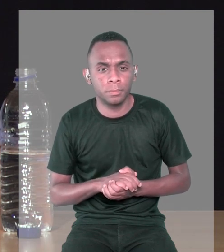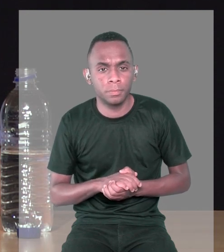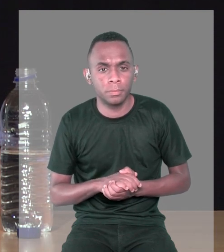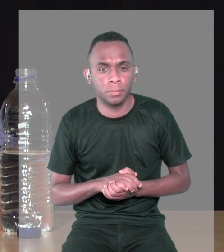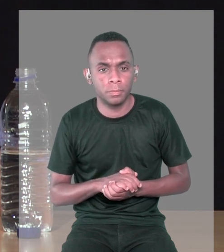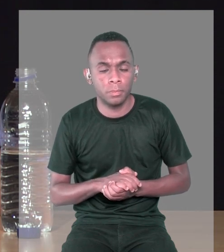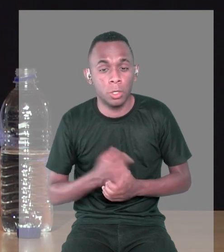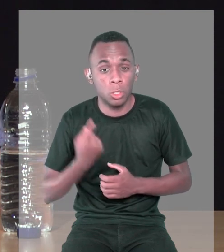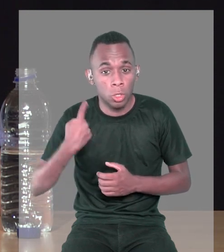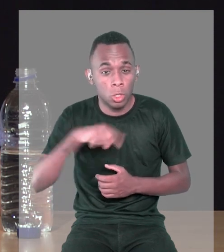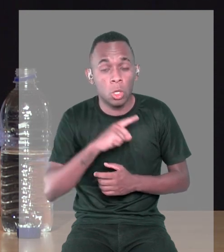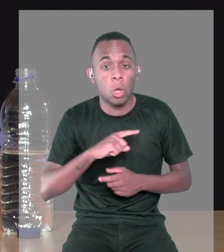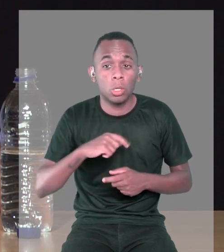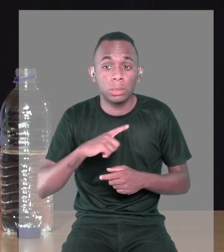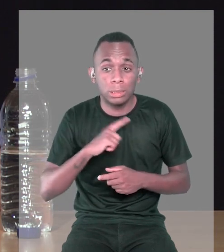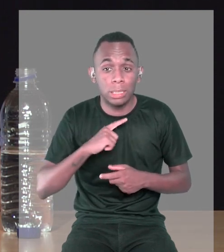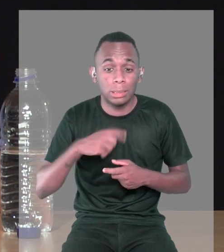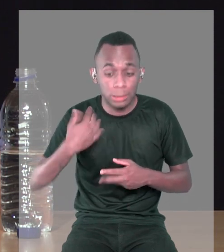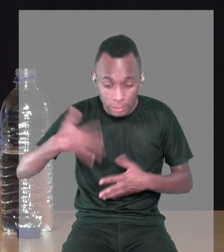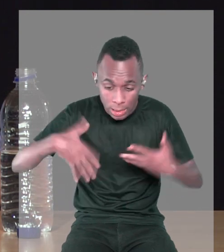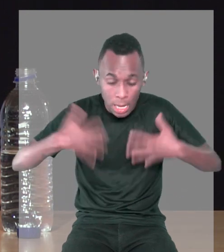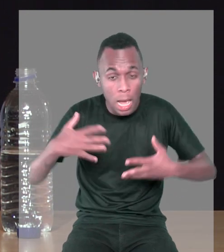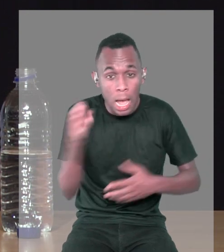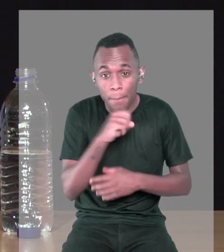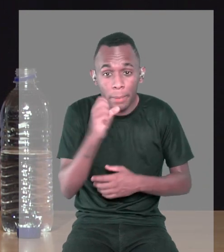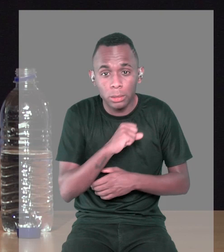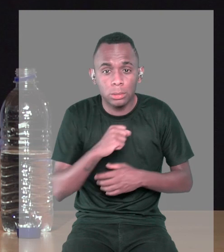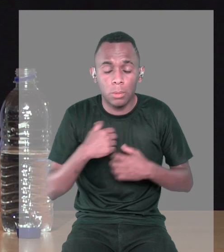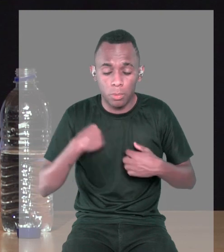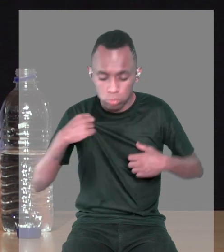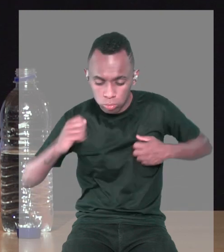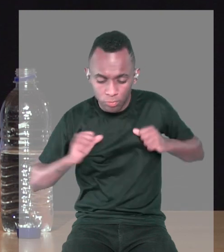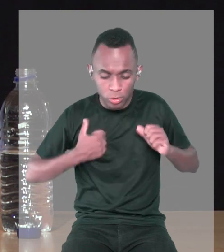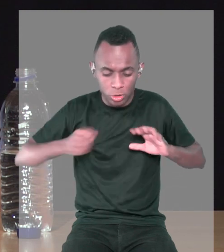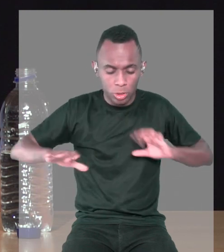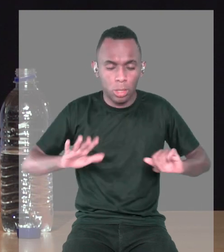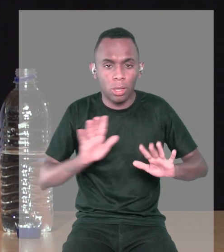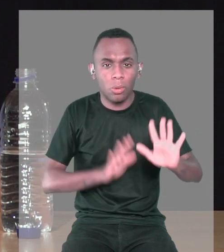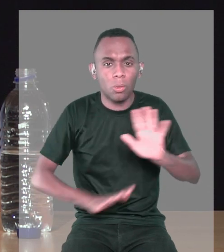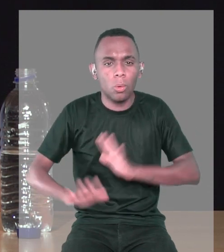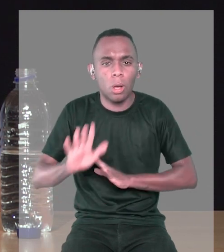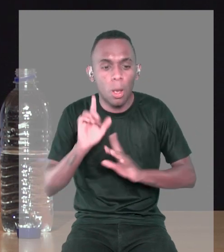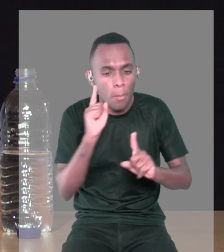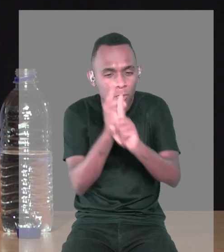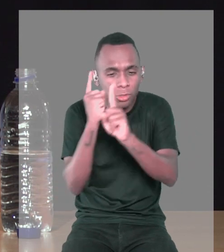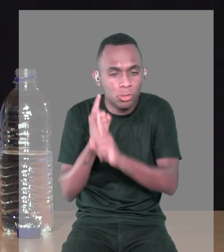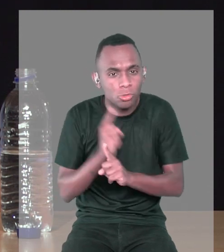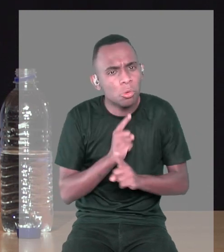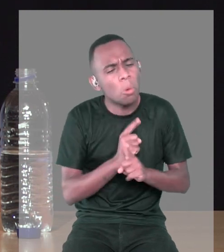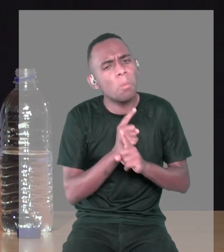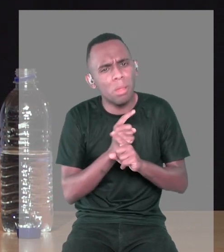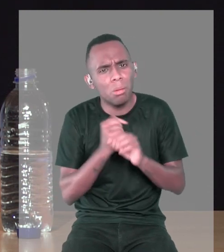André. Nós tínhamos pressa, ele diz. Eu despi seu corpo com cautela.